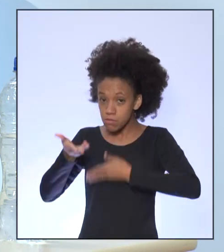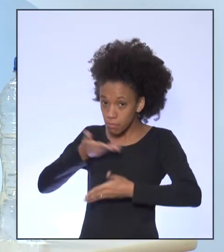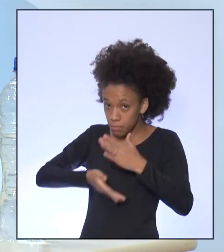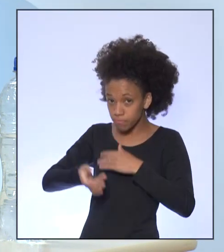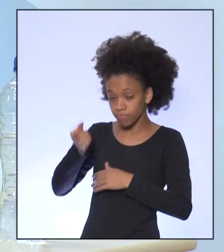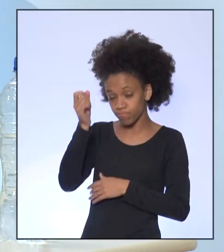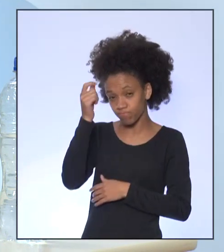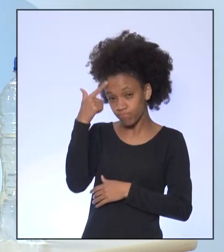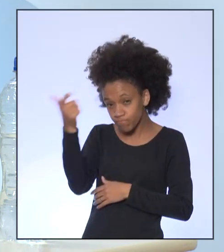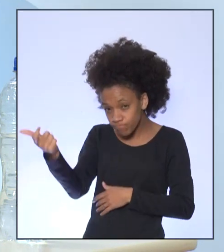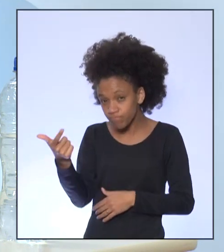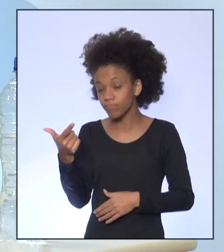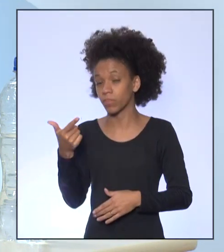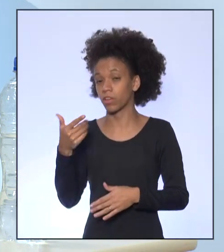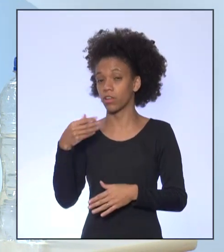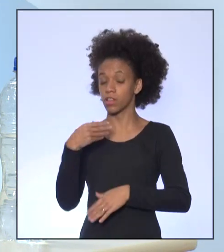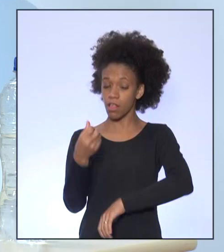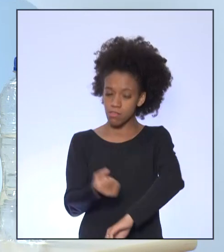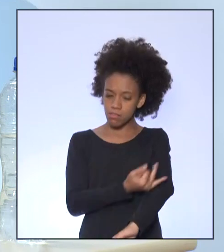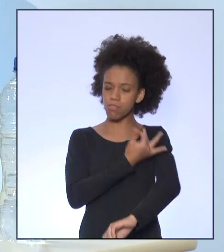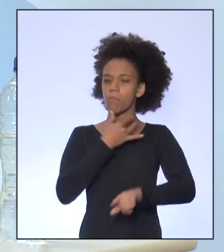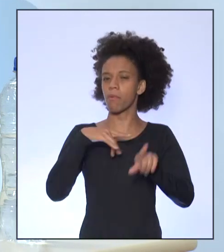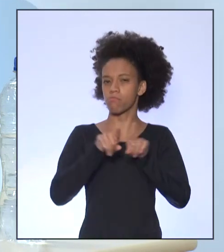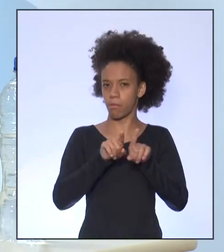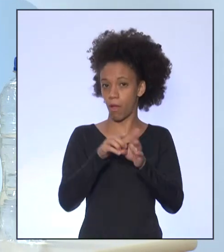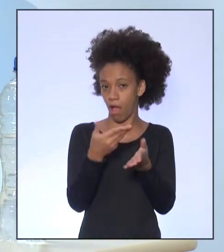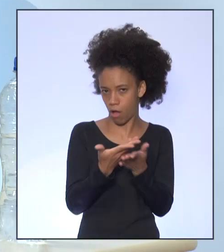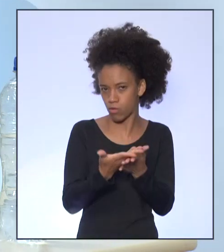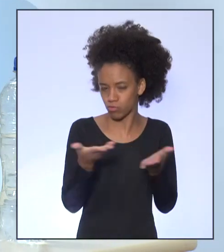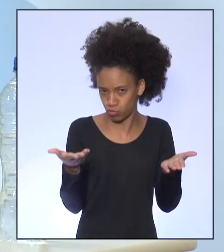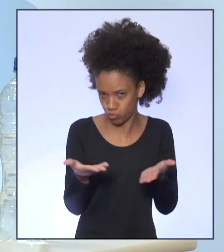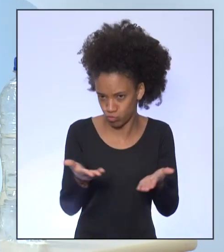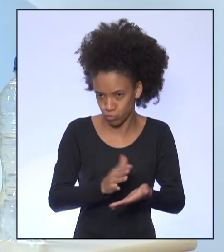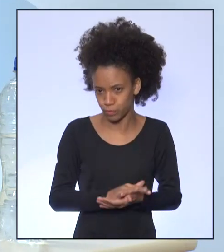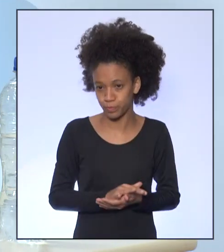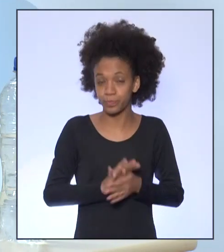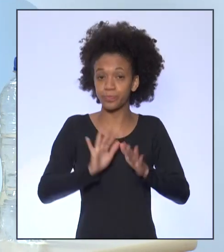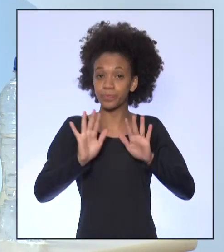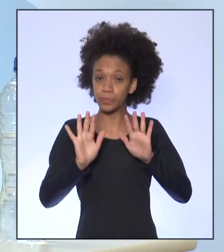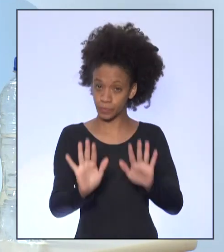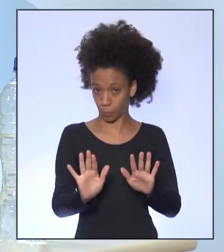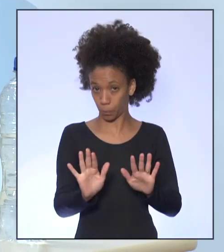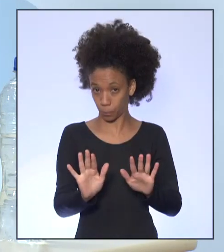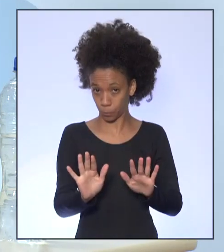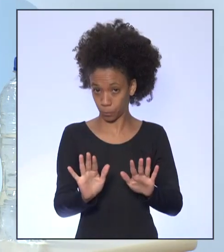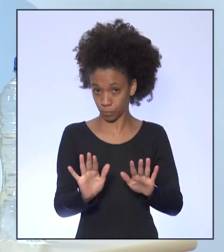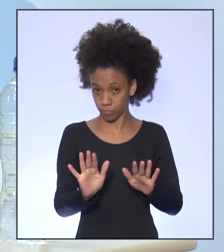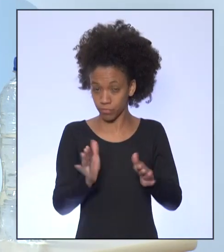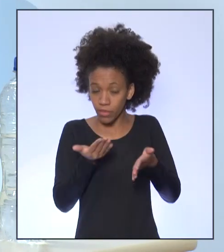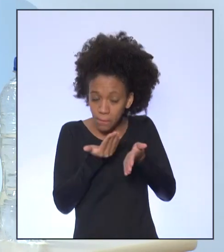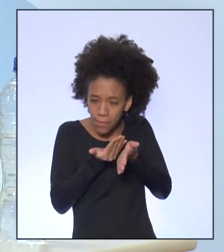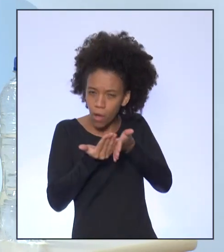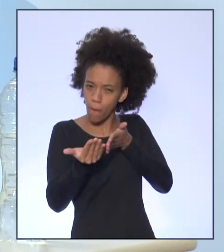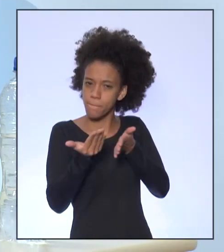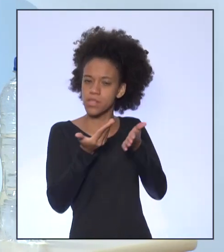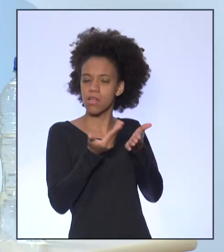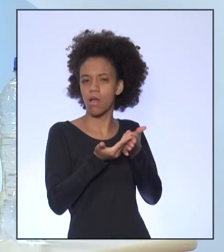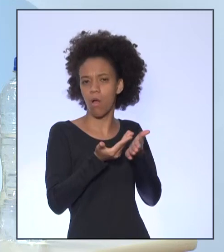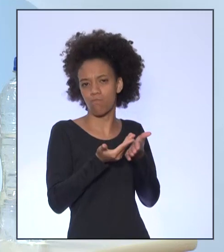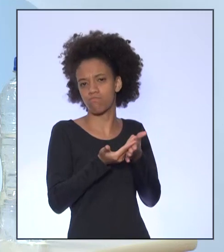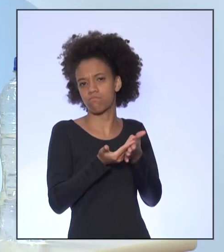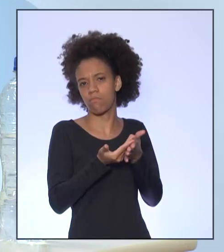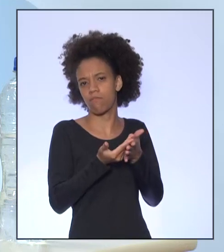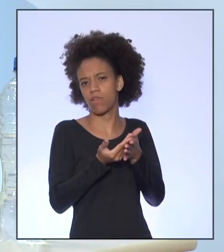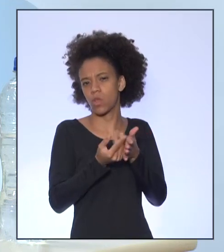conhecimento, certo? Então, é isso que a gente vai trabalhar nessa aula. Então, para começar a nossa aula, a gente vai fazer